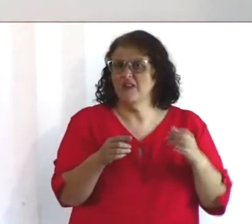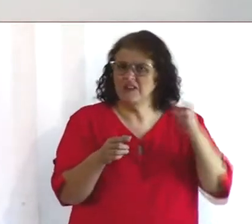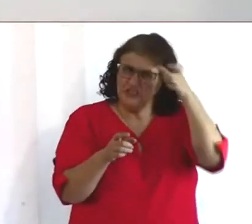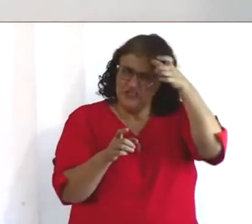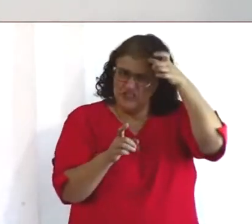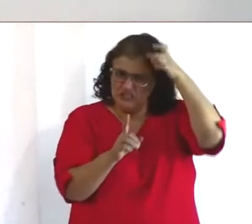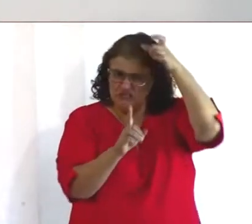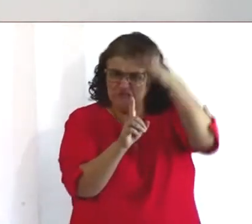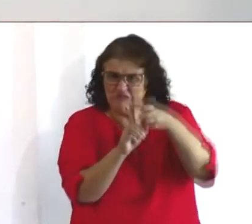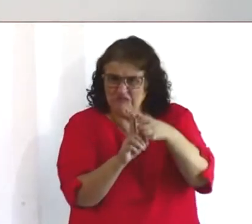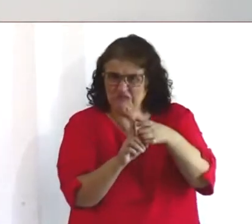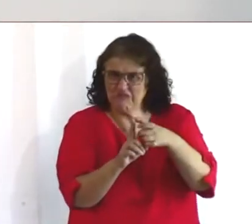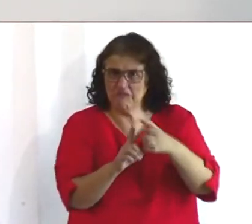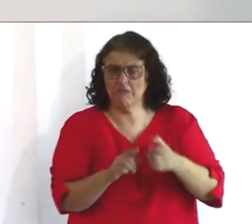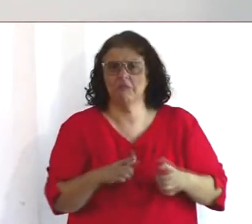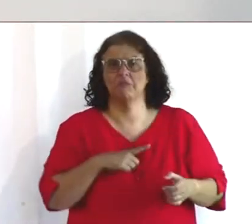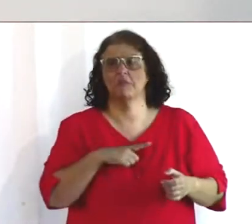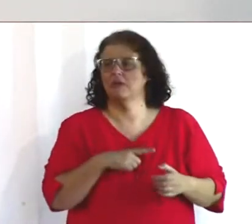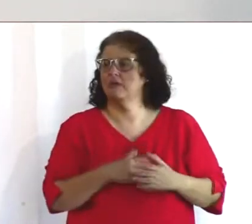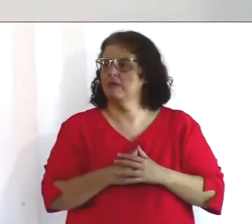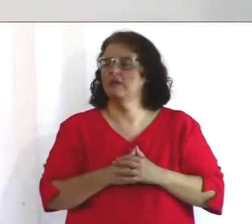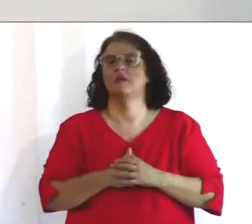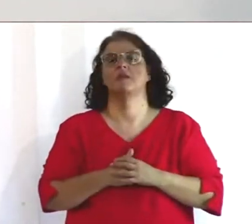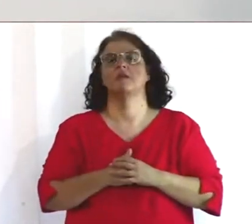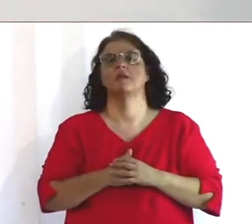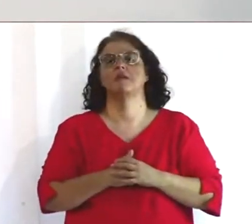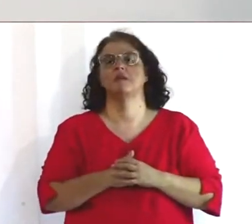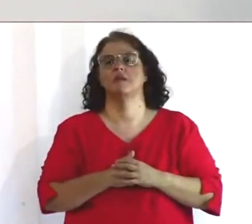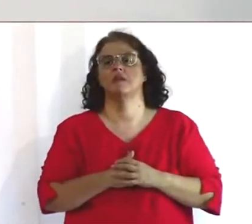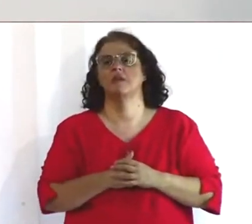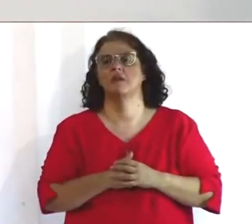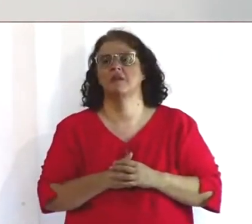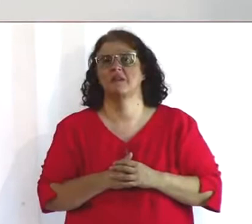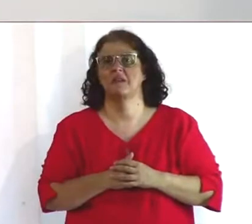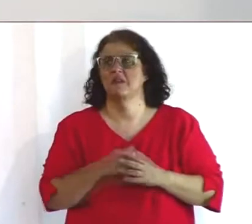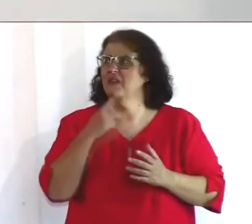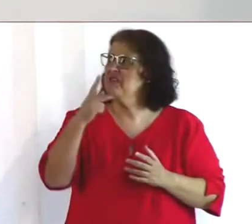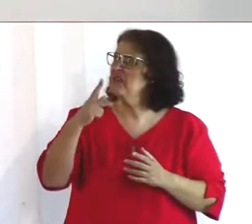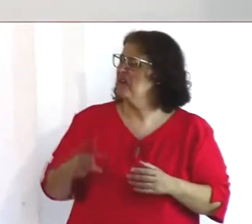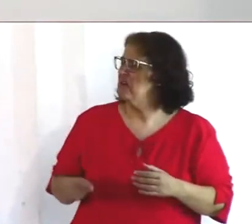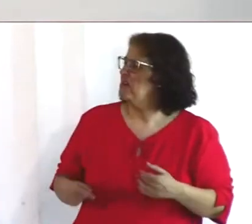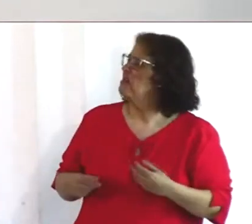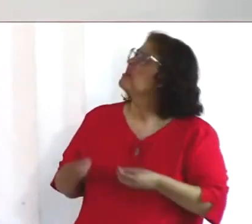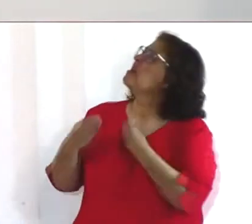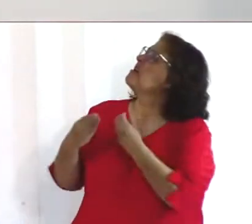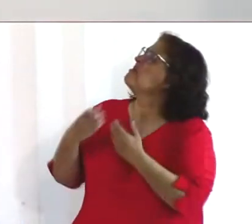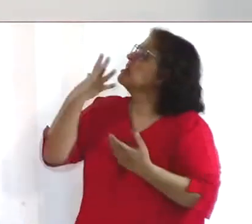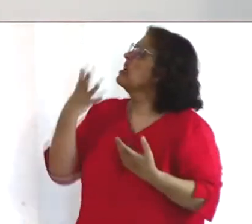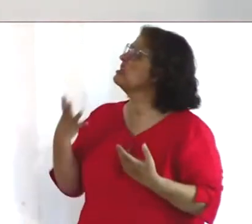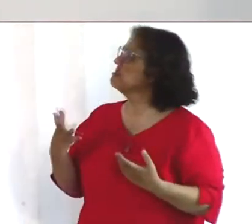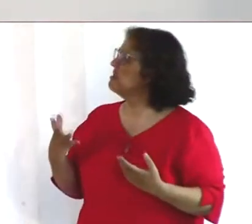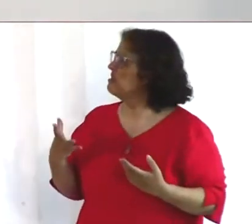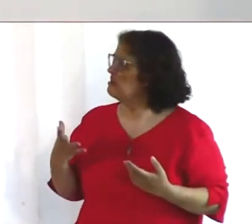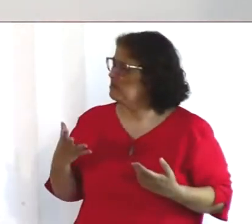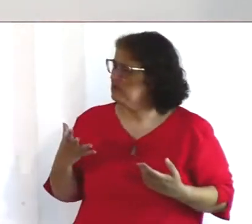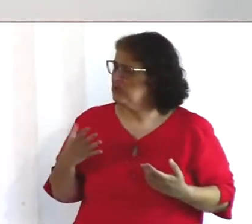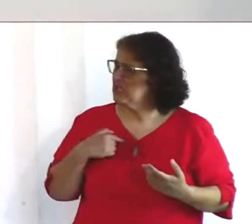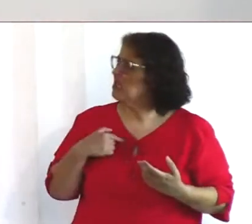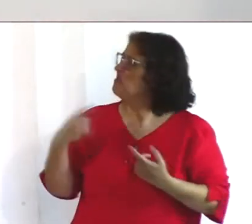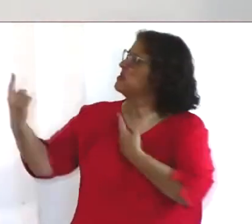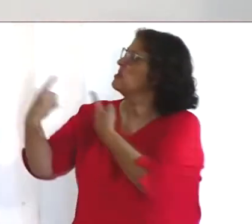naquele meio e ouve-se uma voz, que temos nós contigo, Jesus de